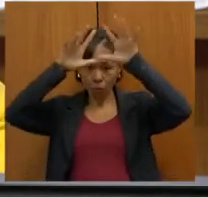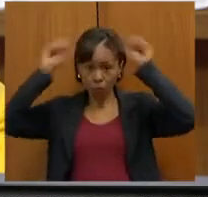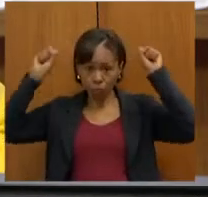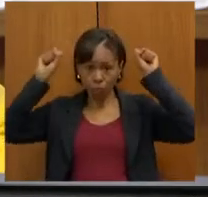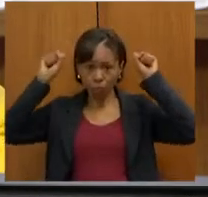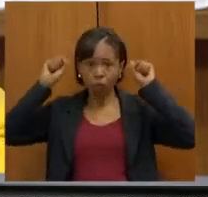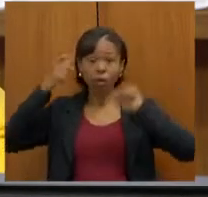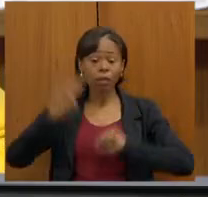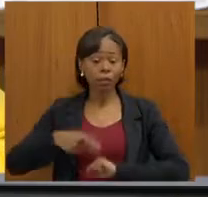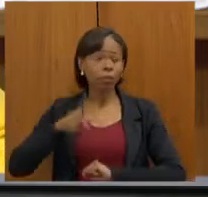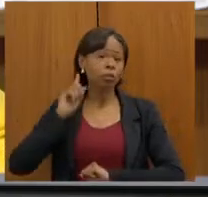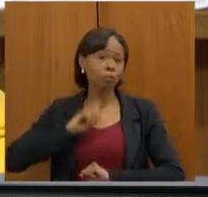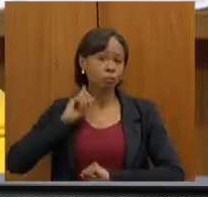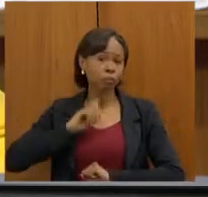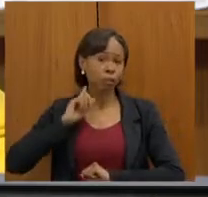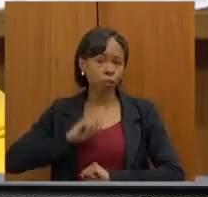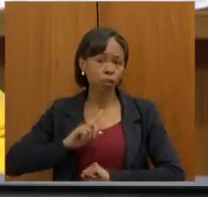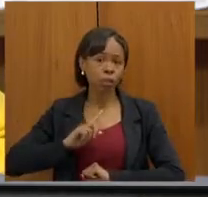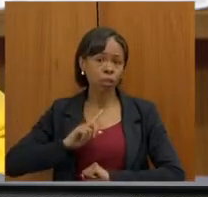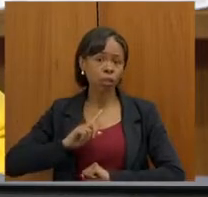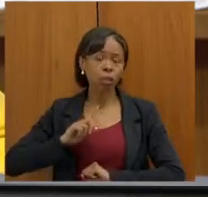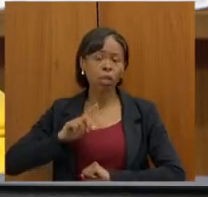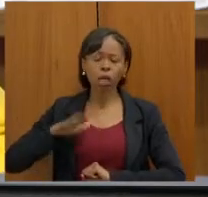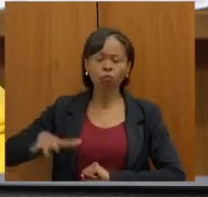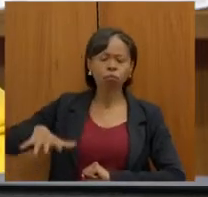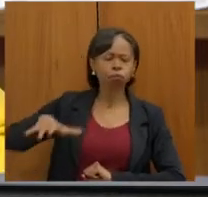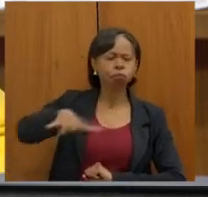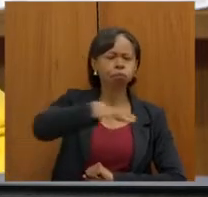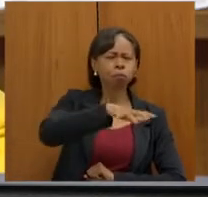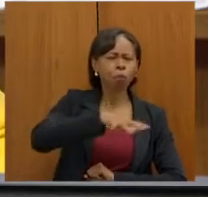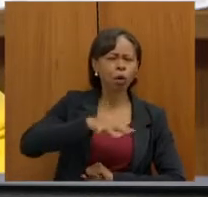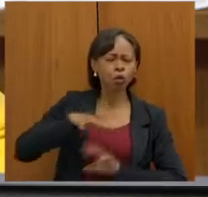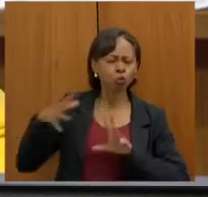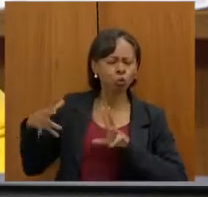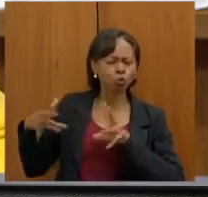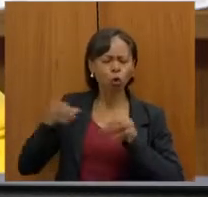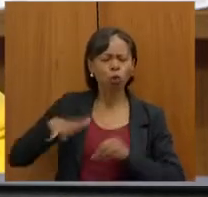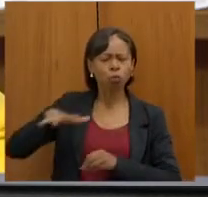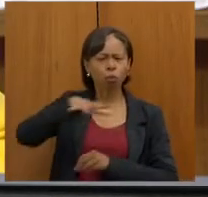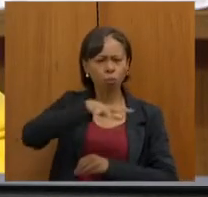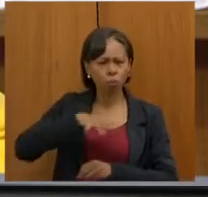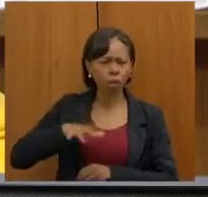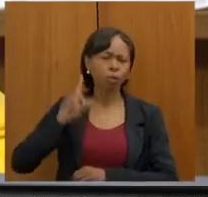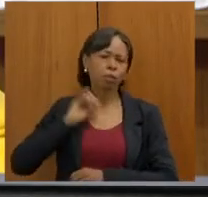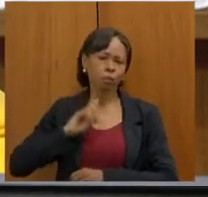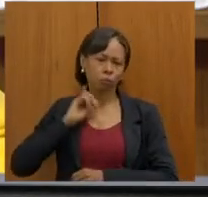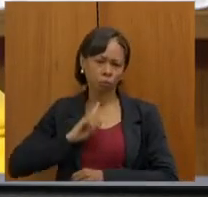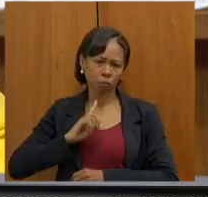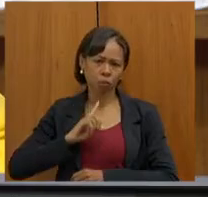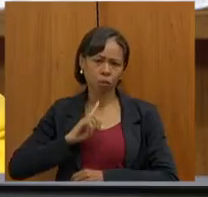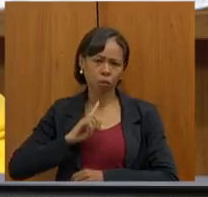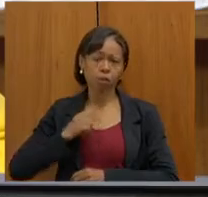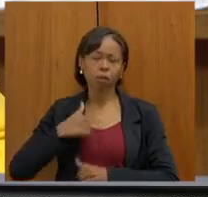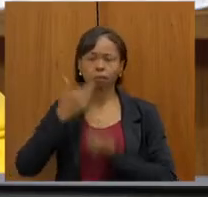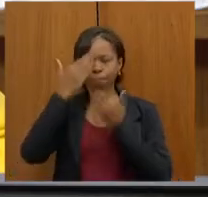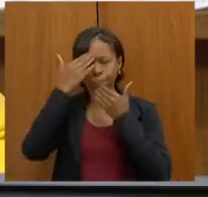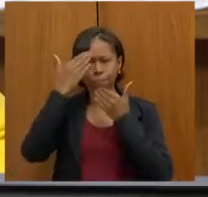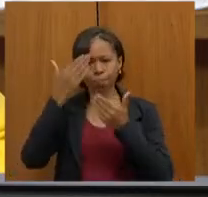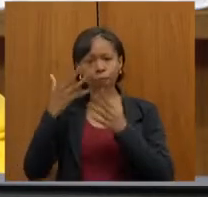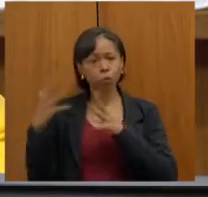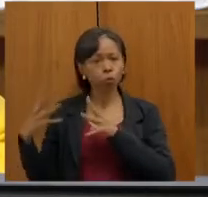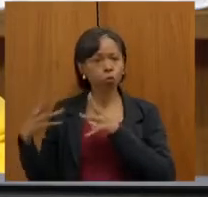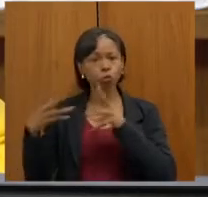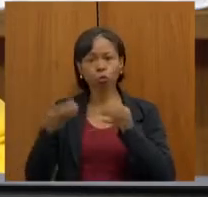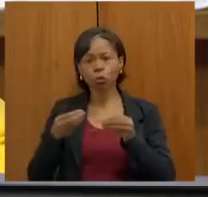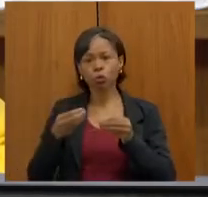se faz presente em todas as comarcas do estado e eu agradeço a todos que trabalham